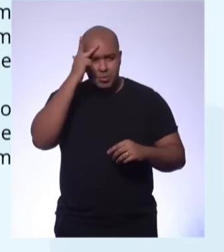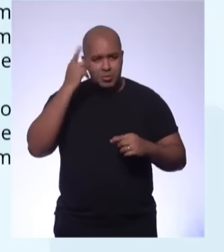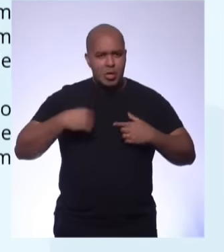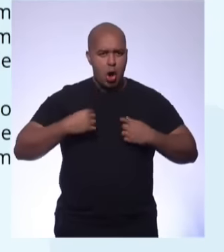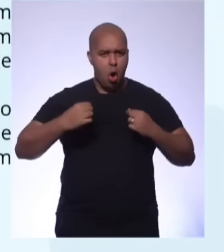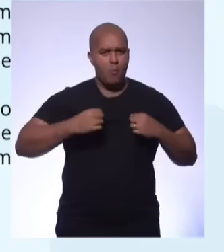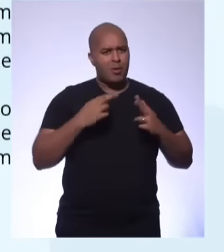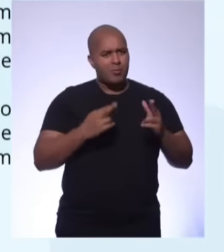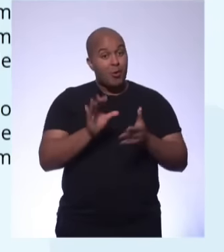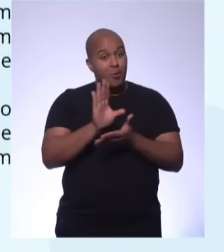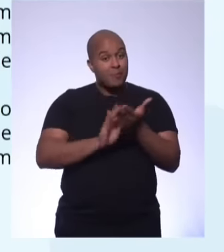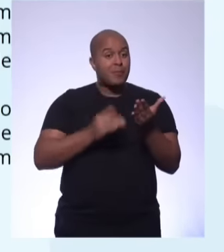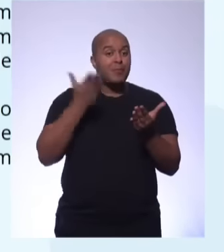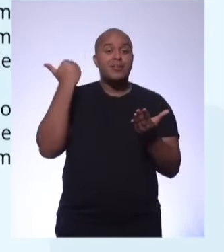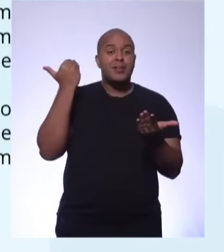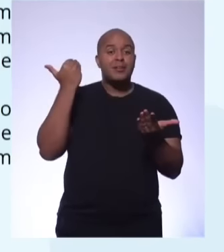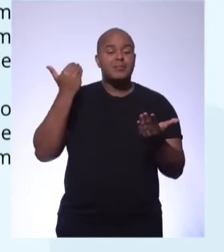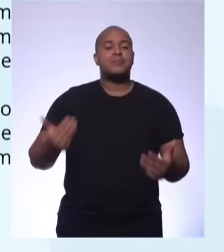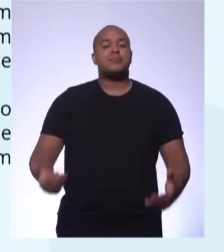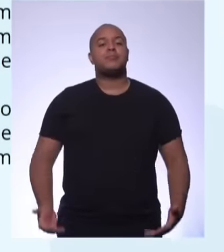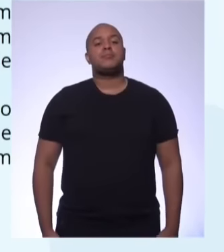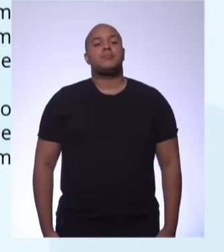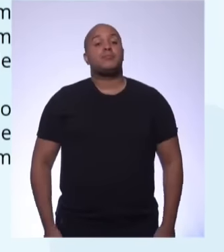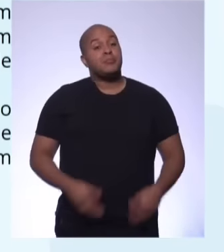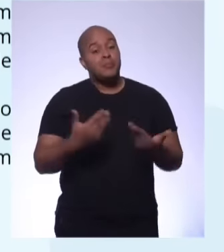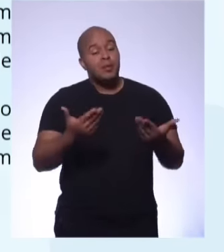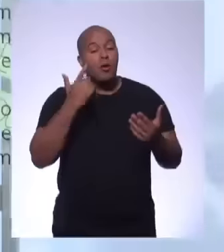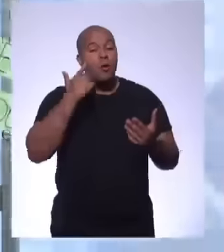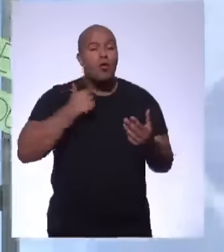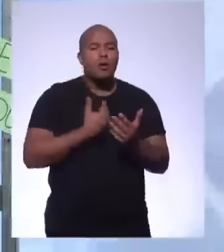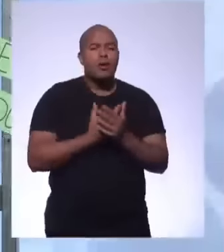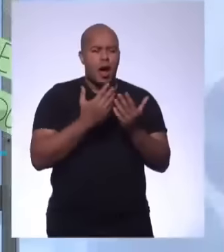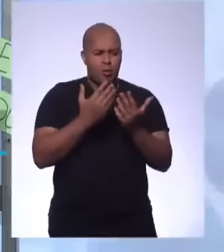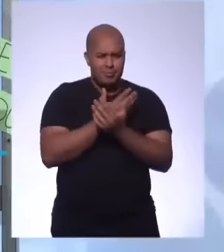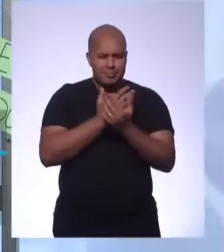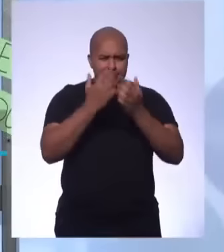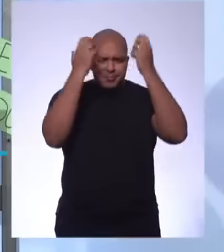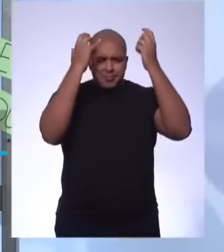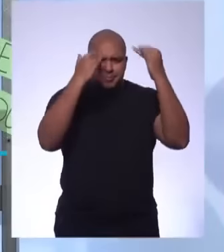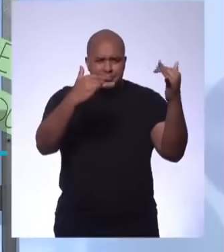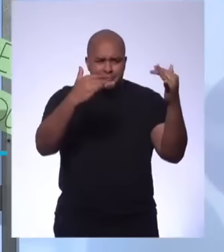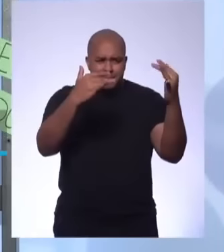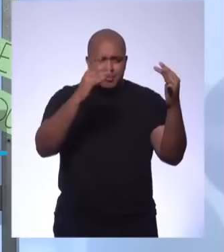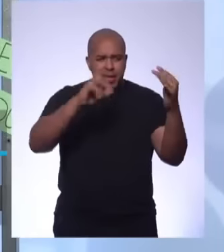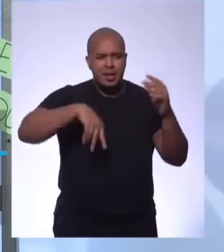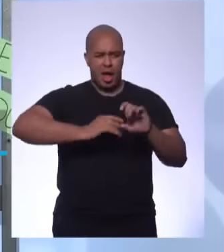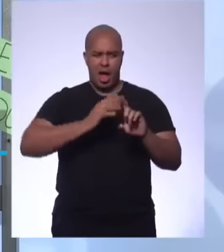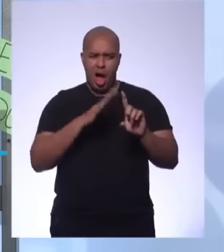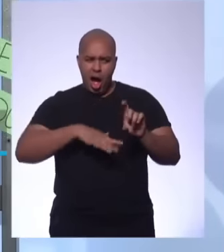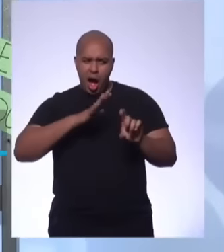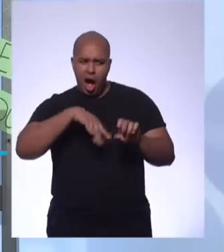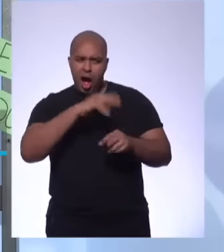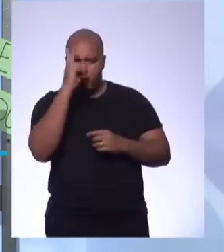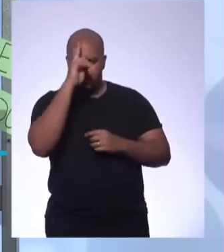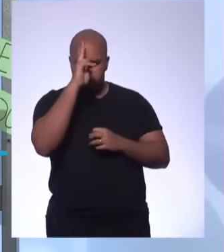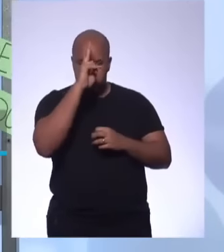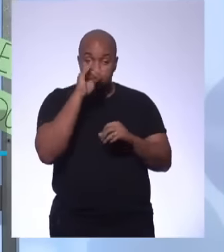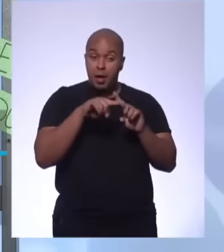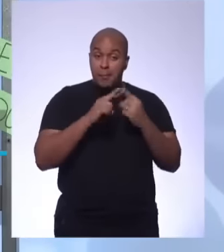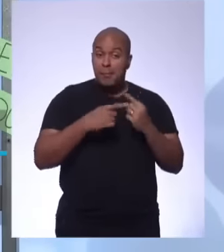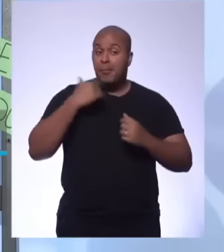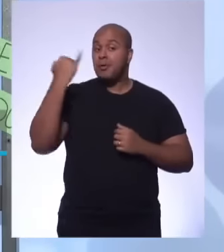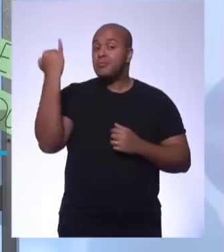cosplayers. Então, pessoal, olha só. Muito do que eles falavam era lenda, mas a importância